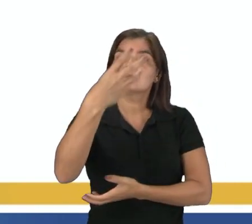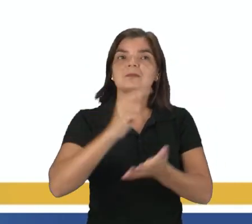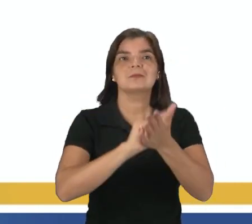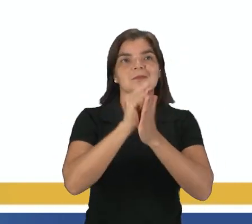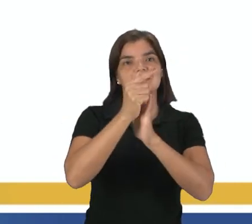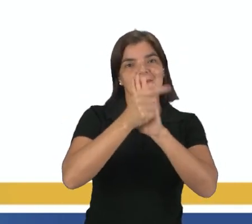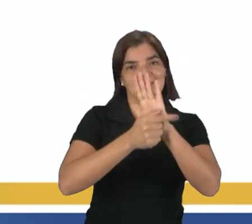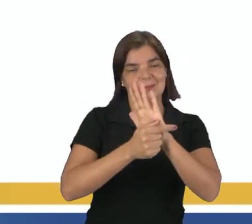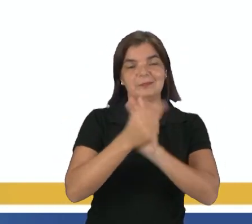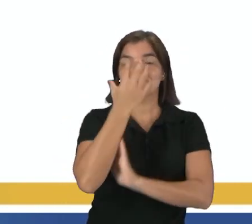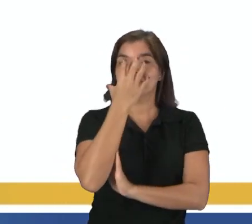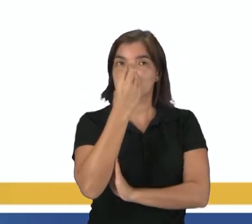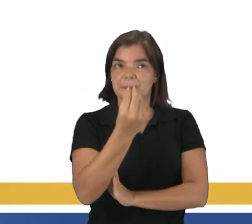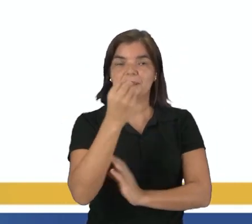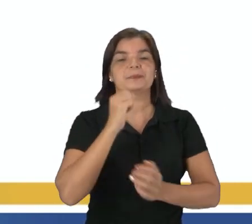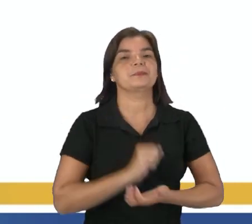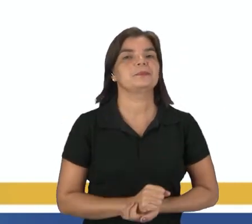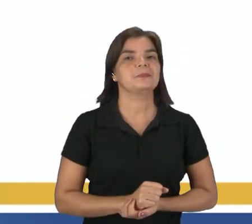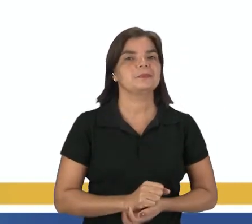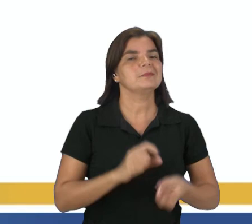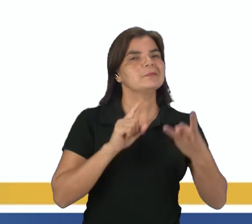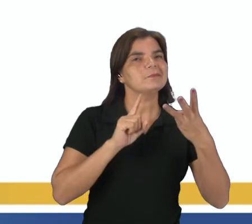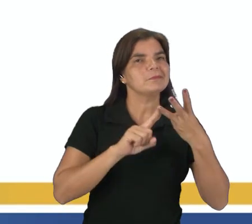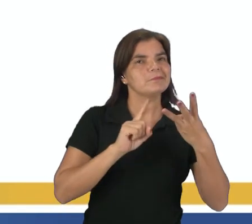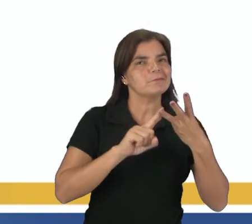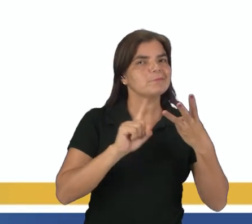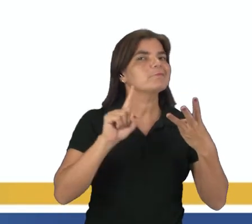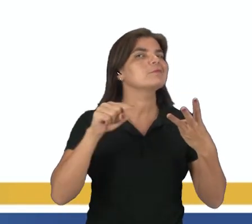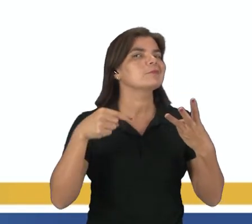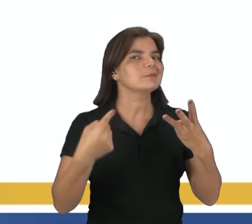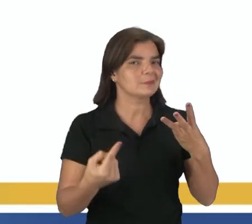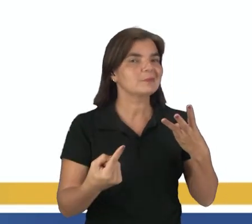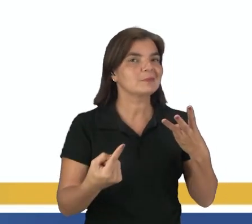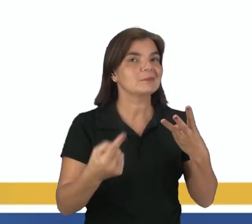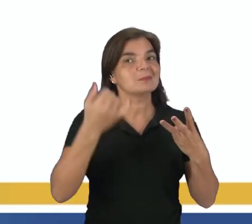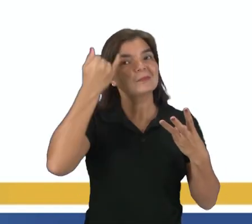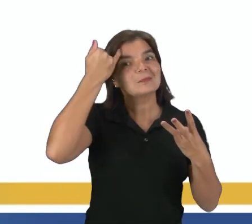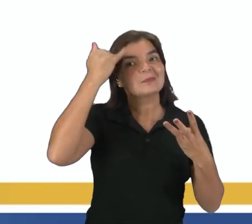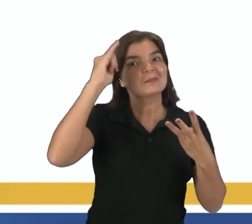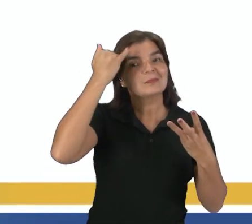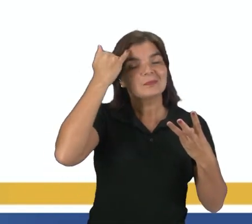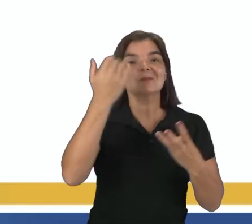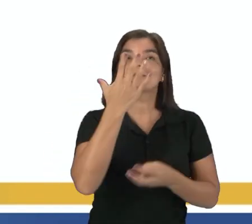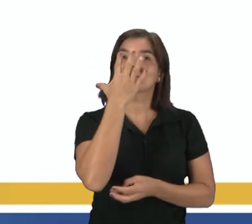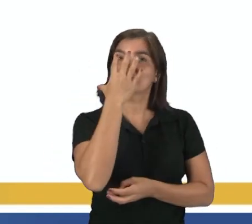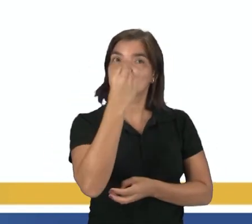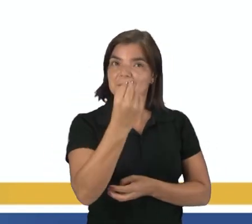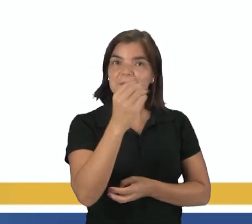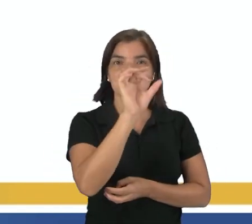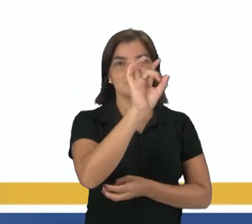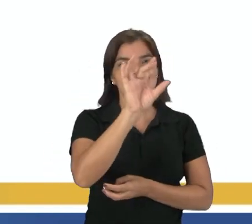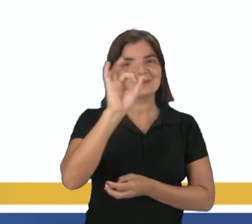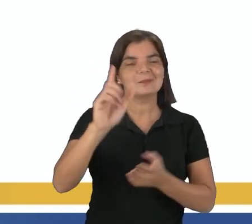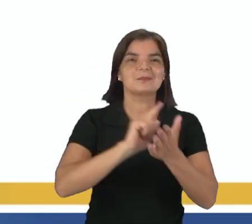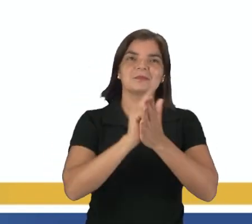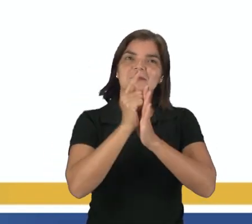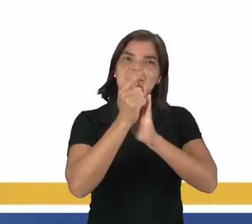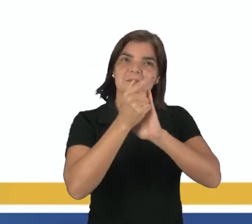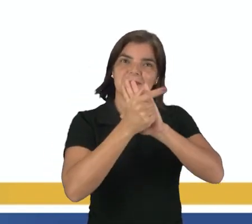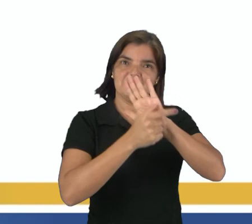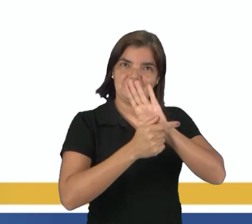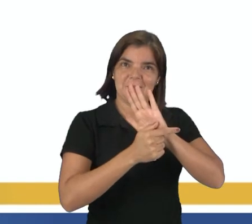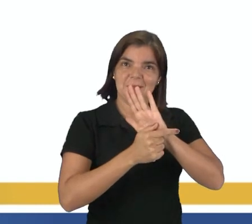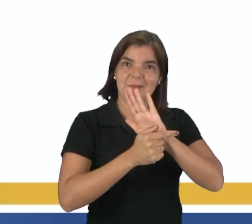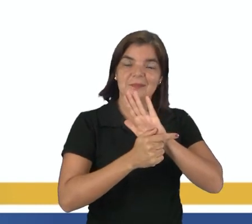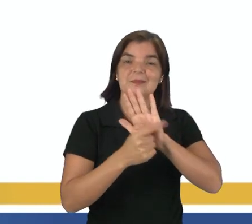mínimo, 3 gêneros fotográficos. Após fazer isso, você vai criar uma fotografia para cada um dos gêneros